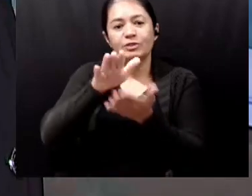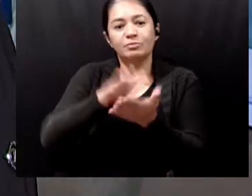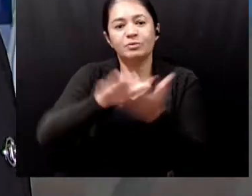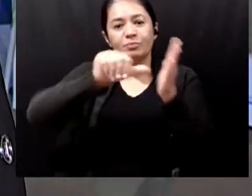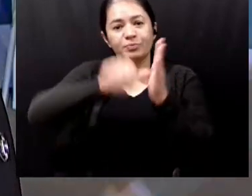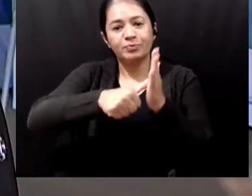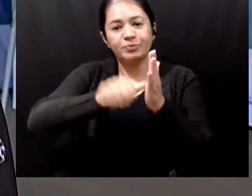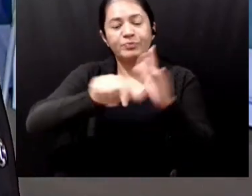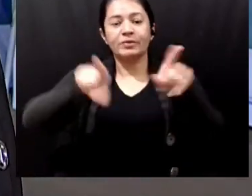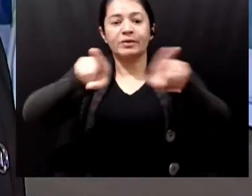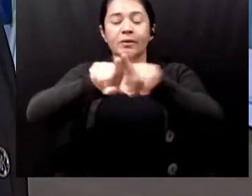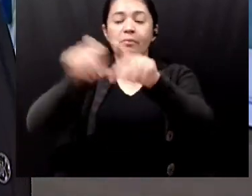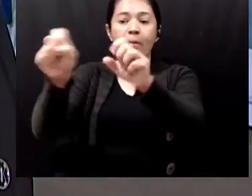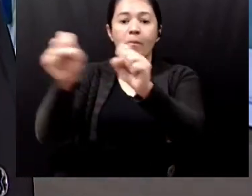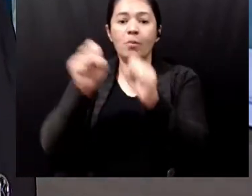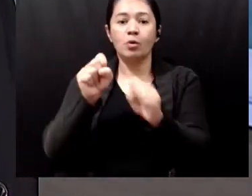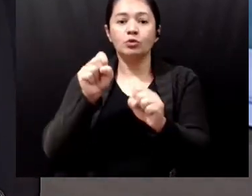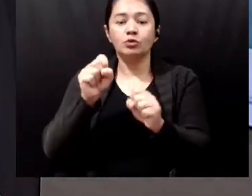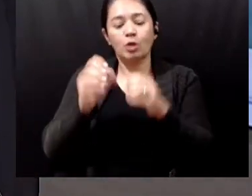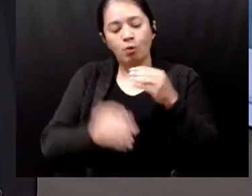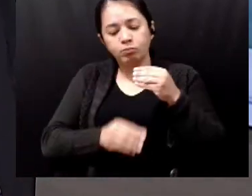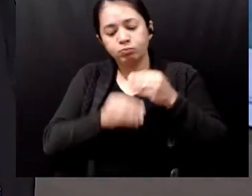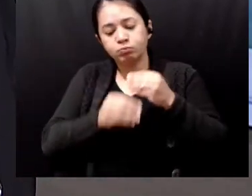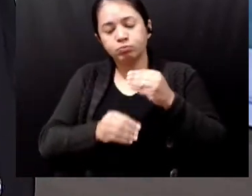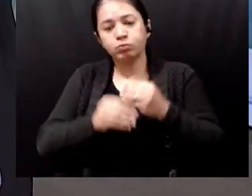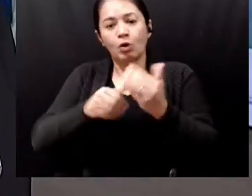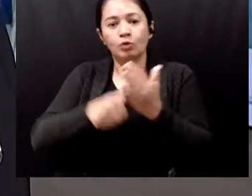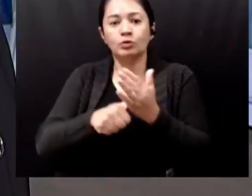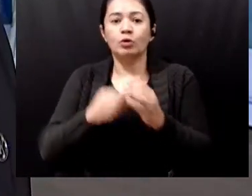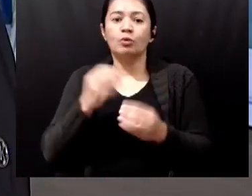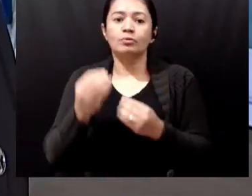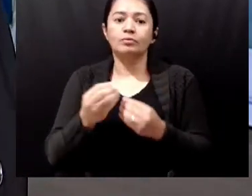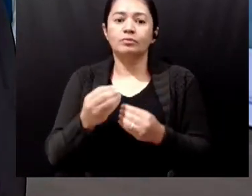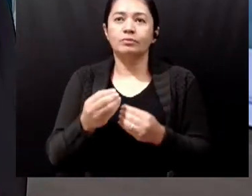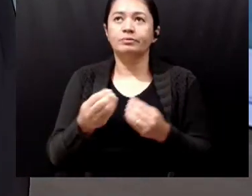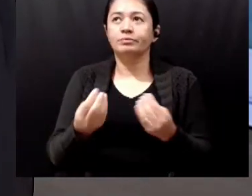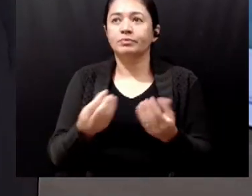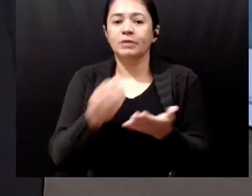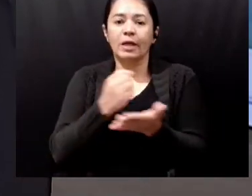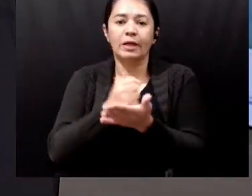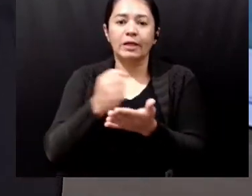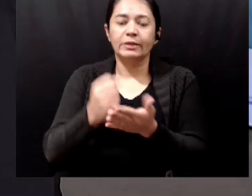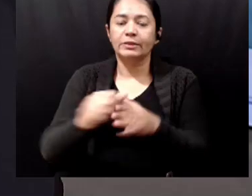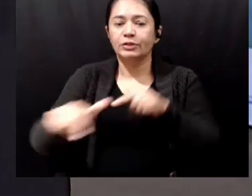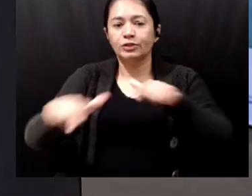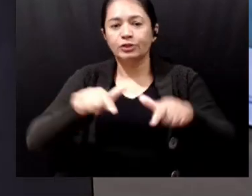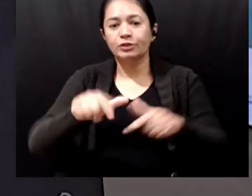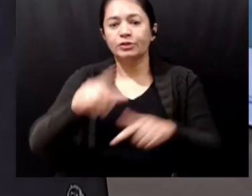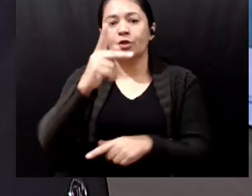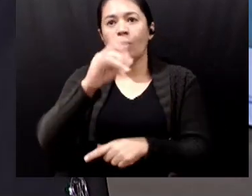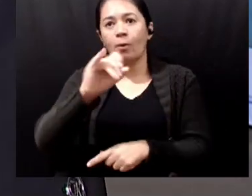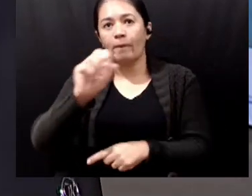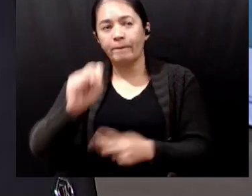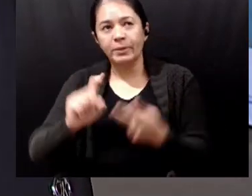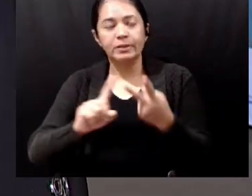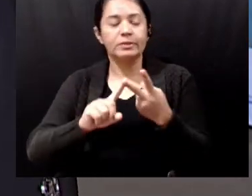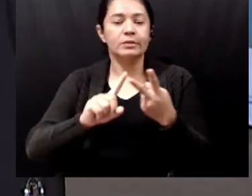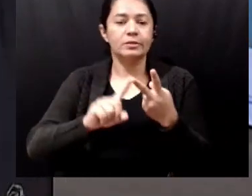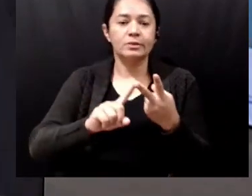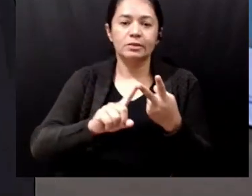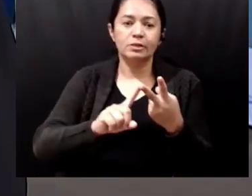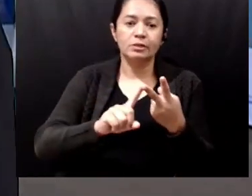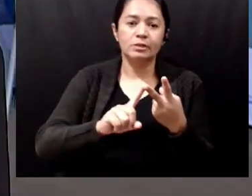pode compor o documento com a carteira de trabalho, com o PIS, pode também com o